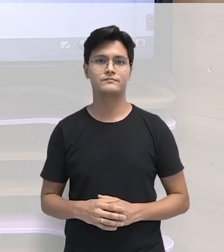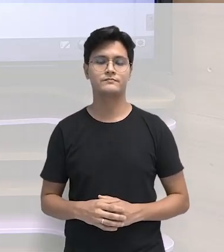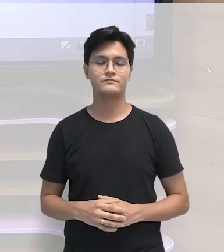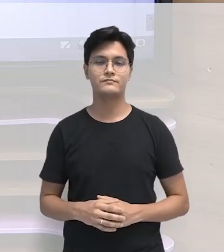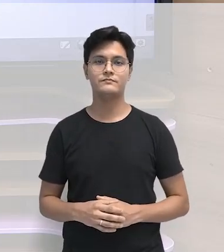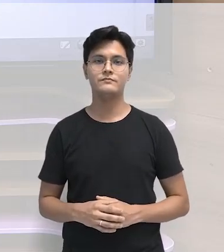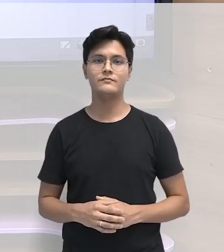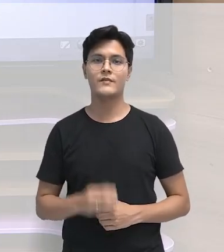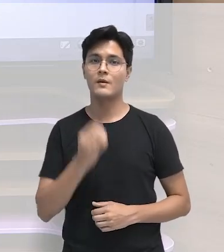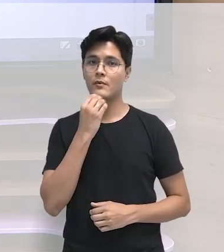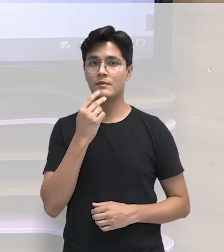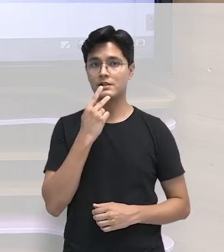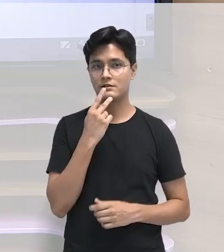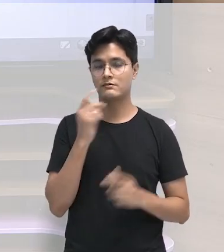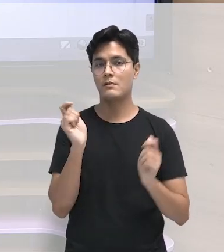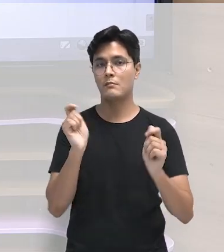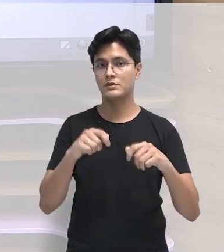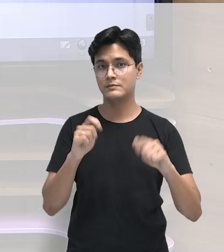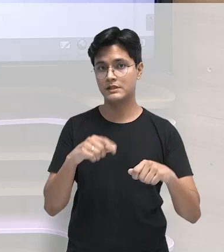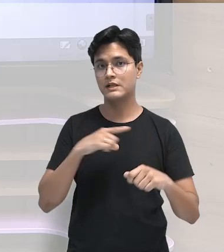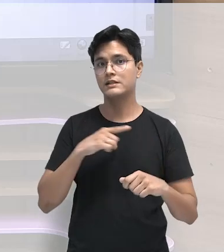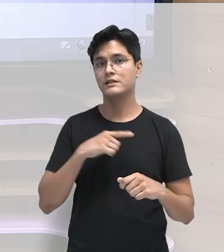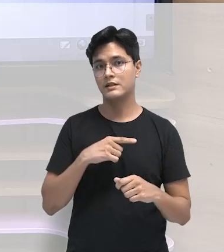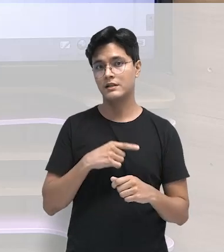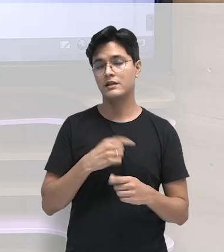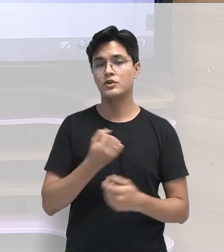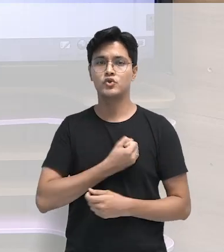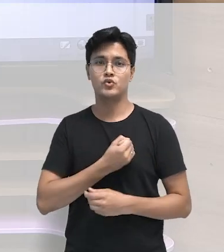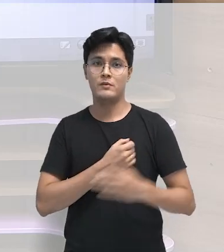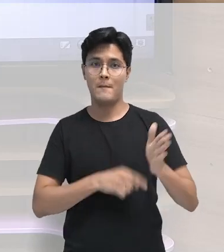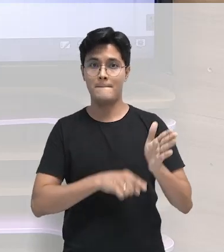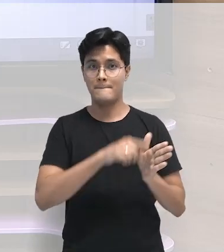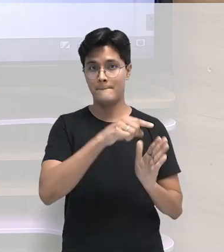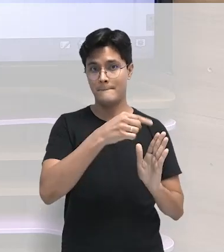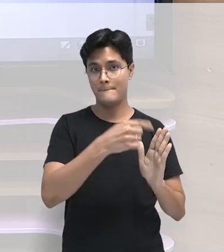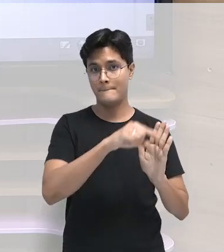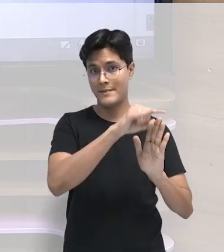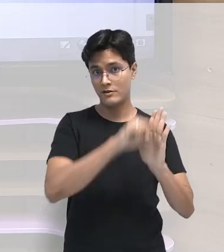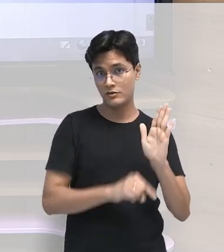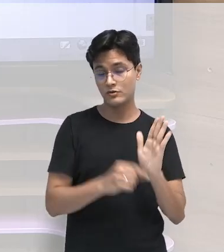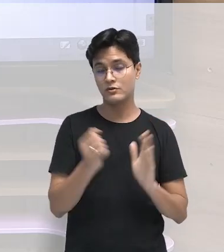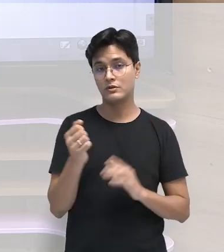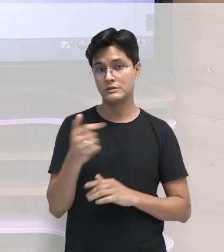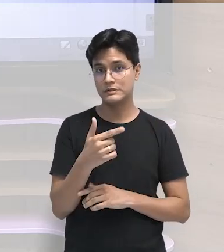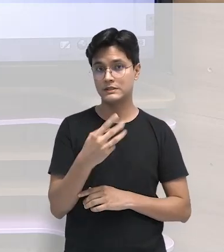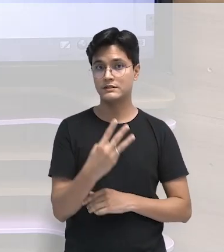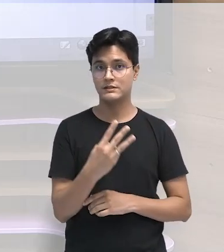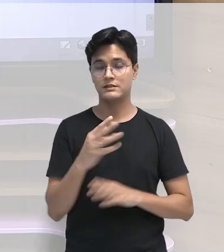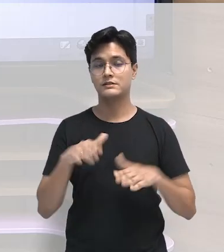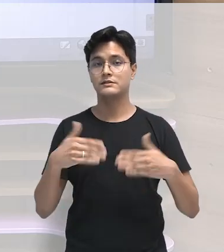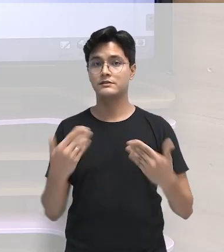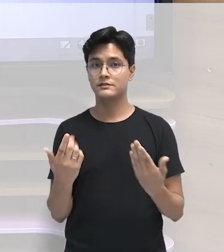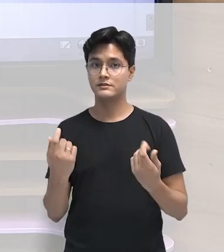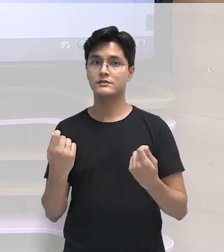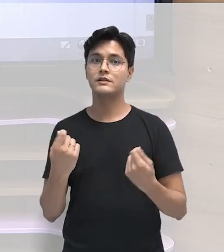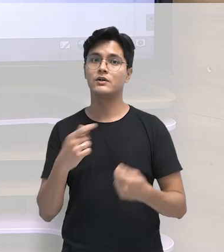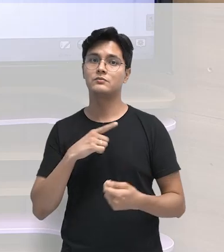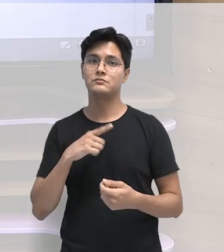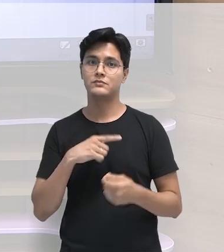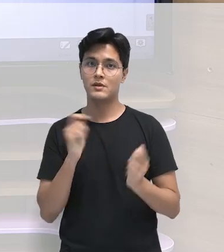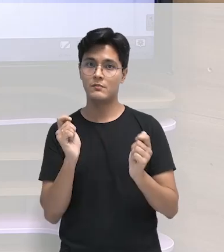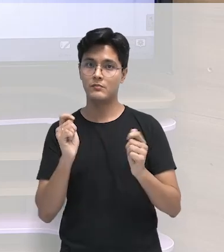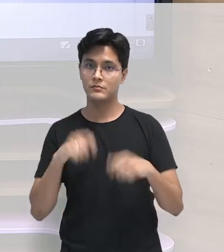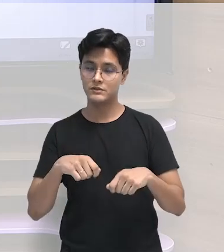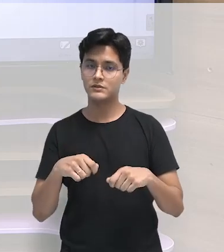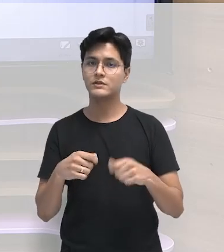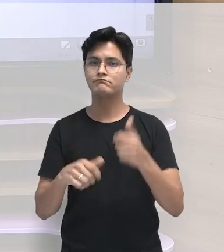obter um número menor que 3, certo? E aí já seria um outro cálculo. Eu analisaria quais são essas possibilidades e